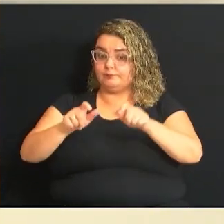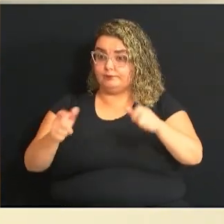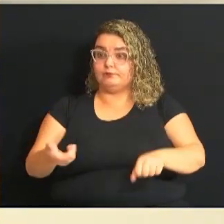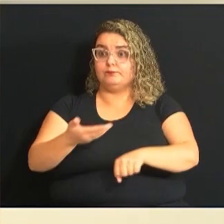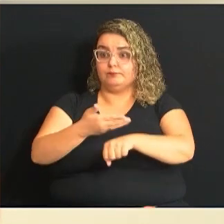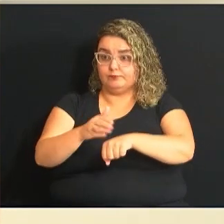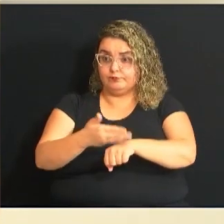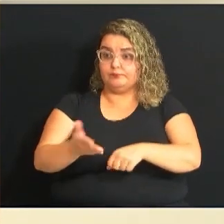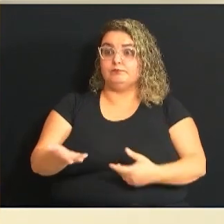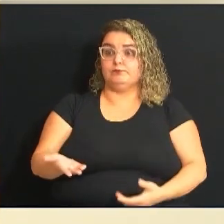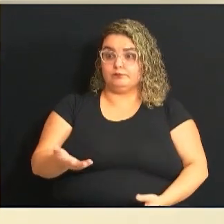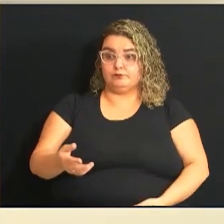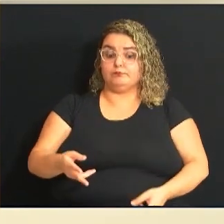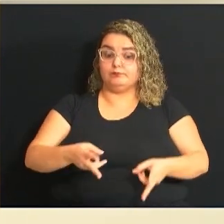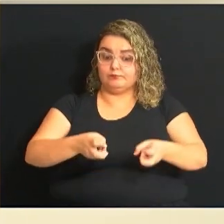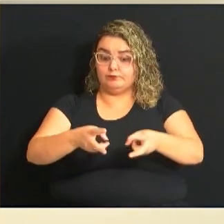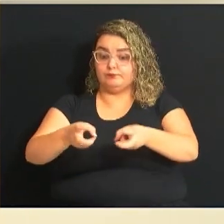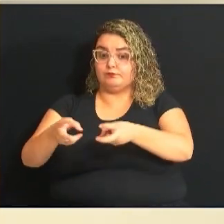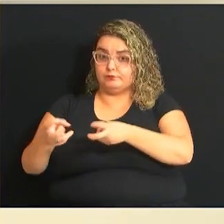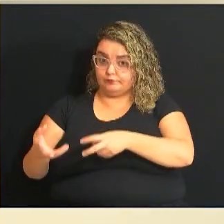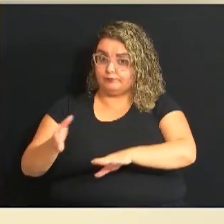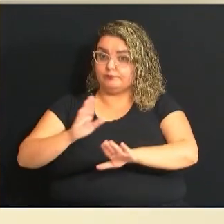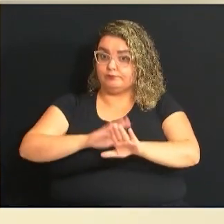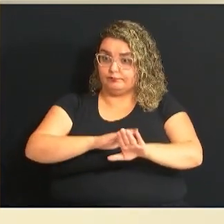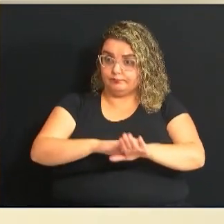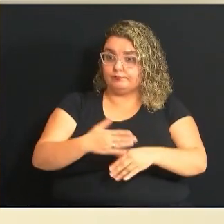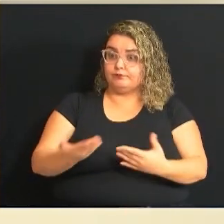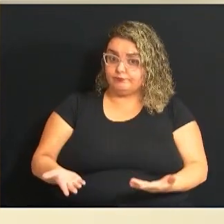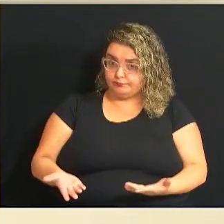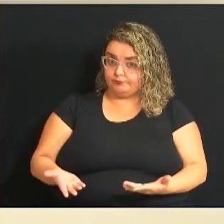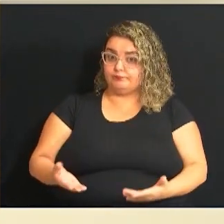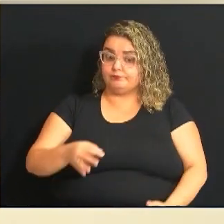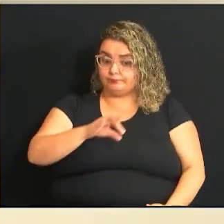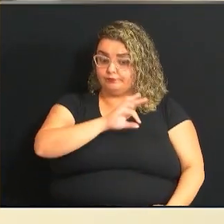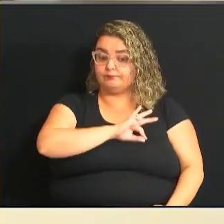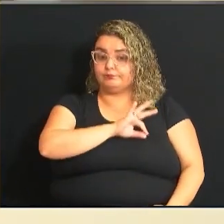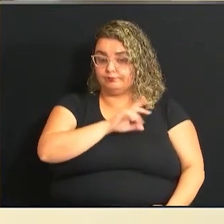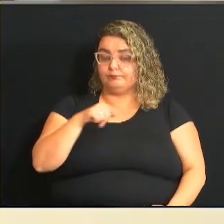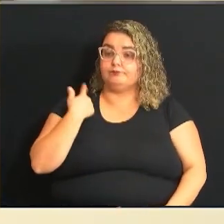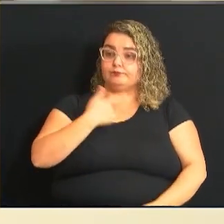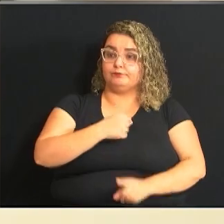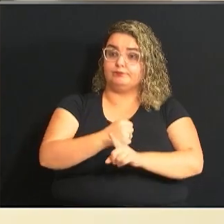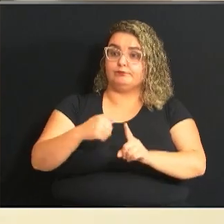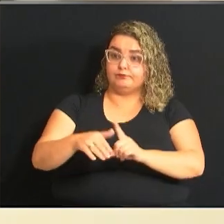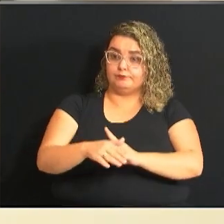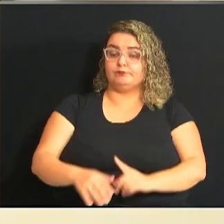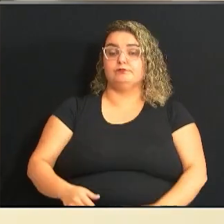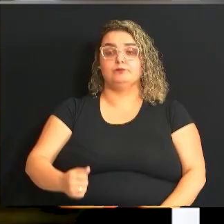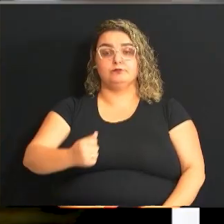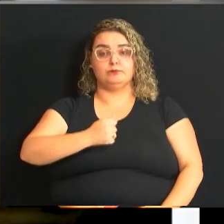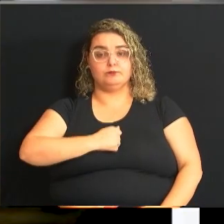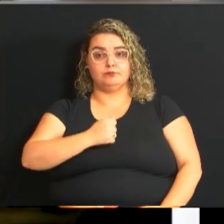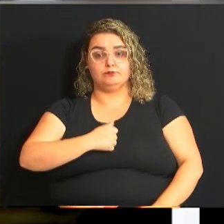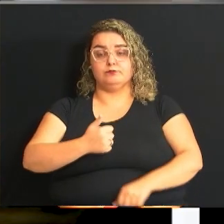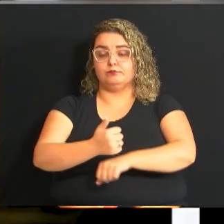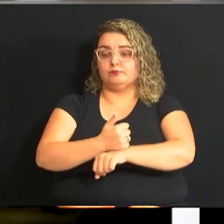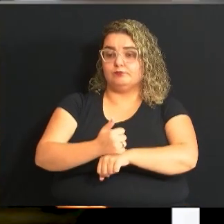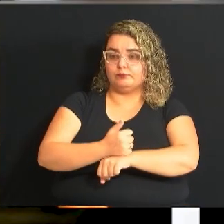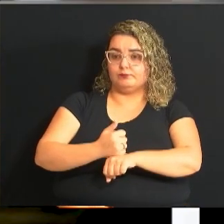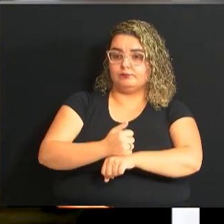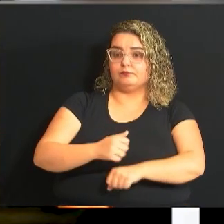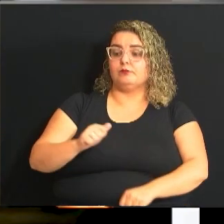pessoas pelas práticas que a gente observa das atividades policiais na nossa sociedade, né? A